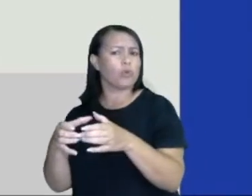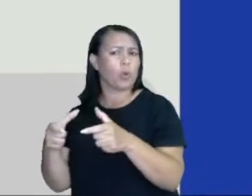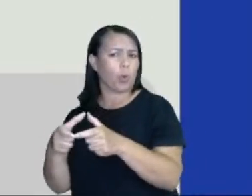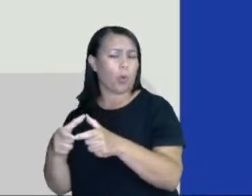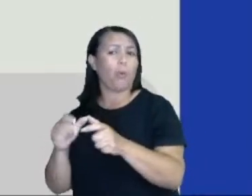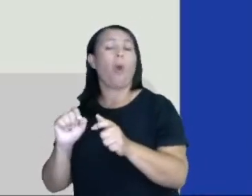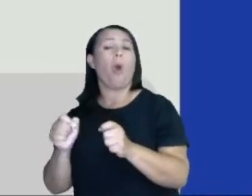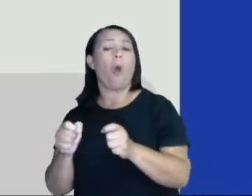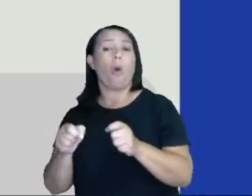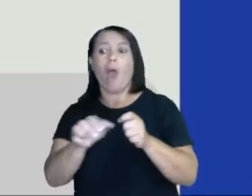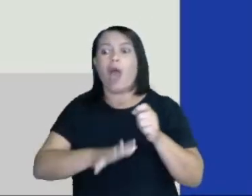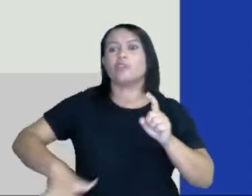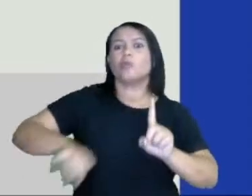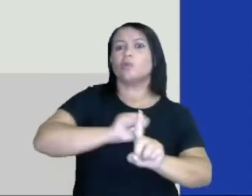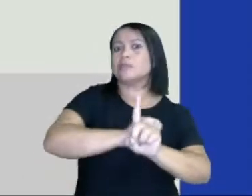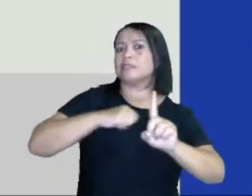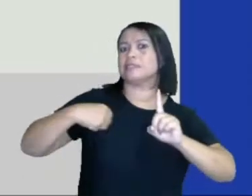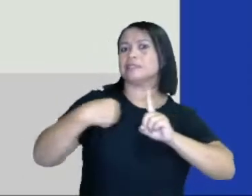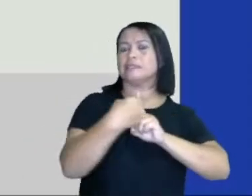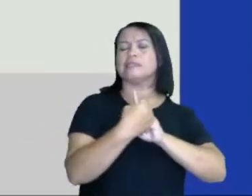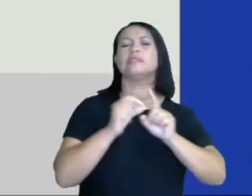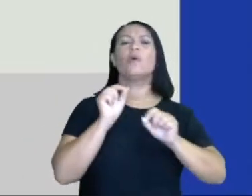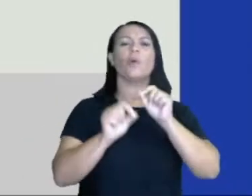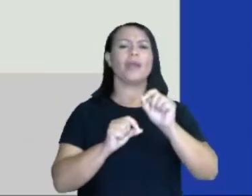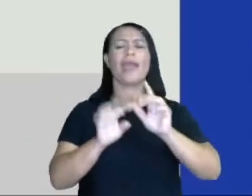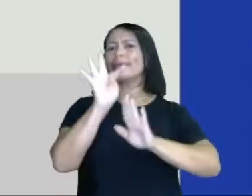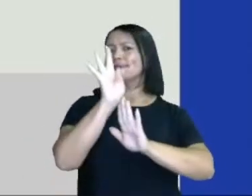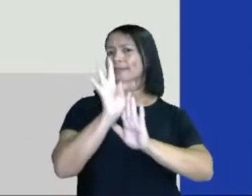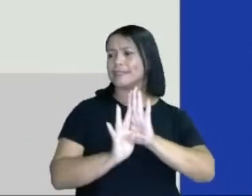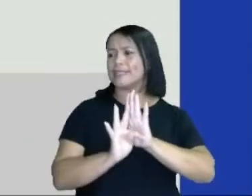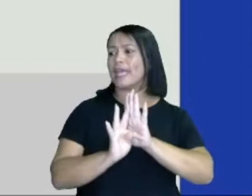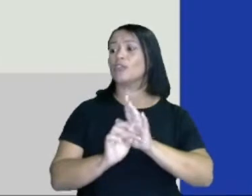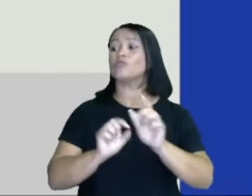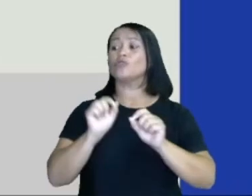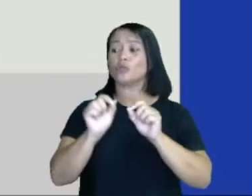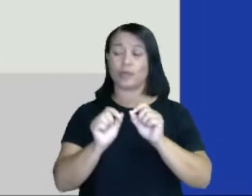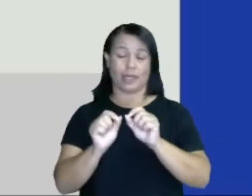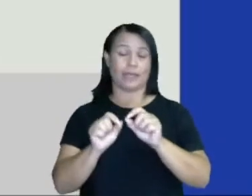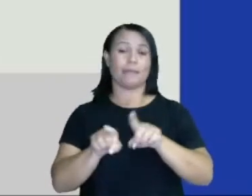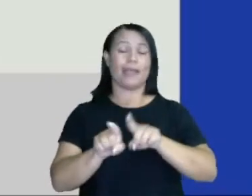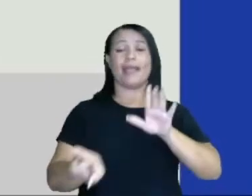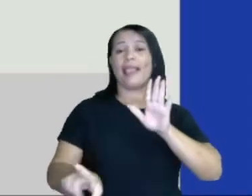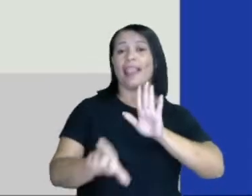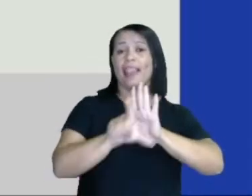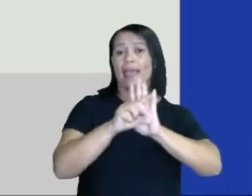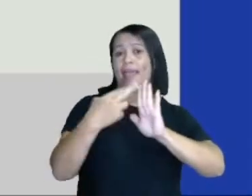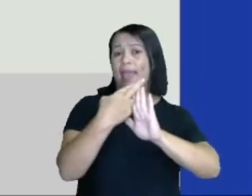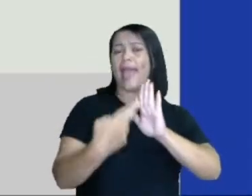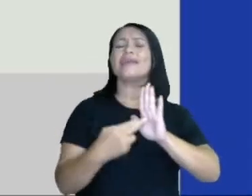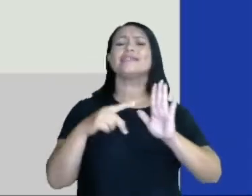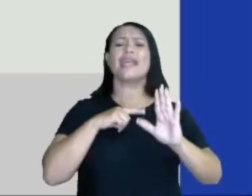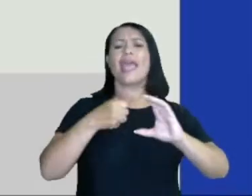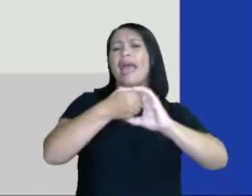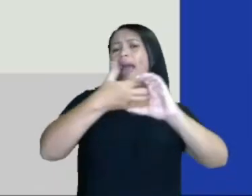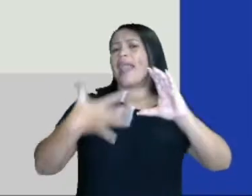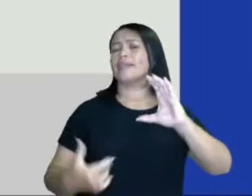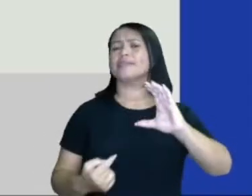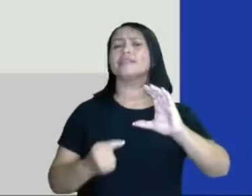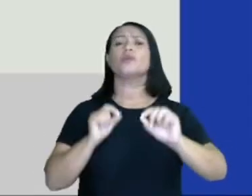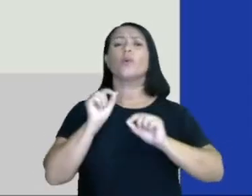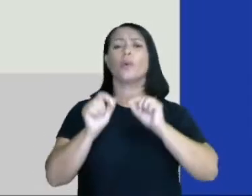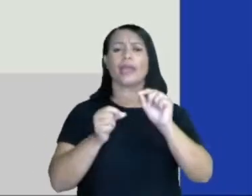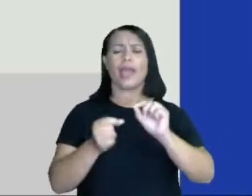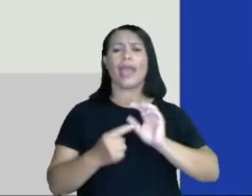então à sociedade como um todo. Esses textos, os textos normativos e legais, têm essa característica de